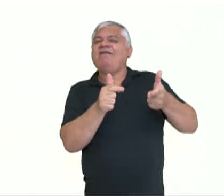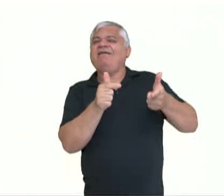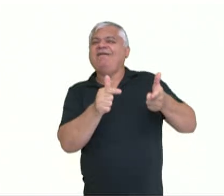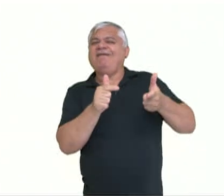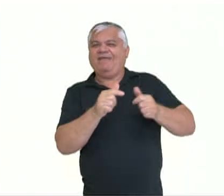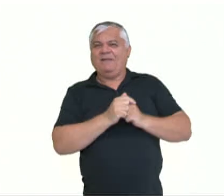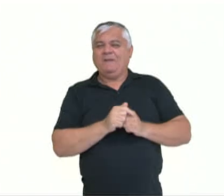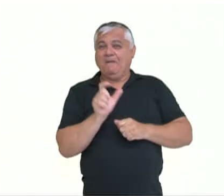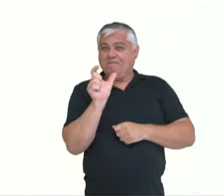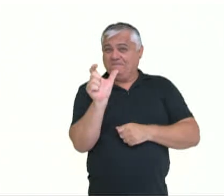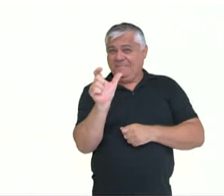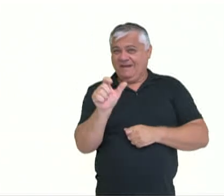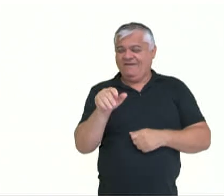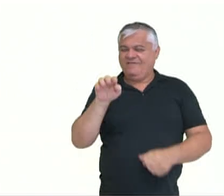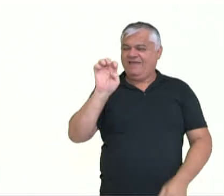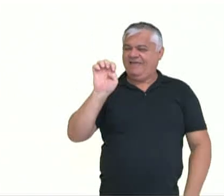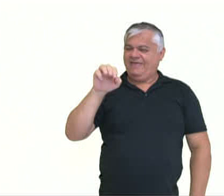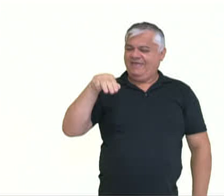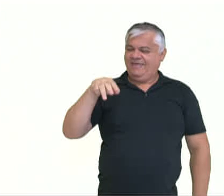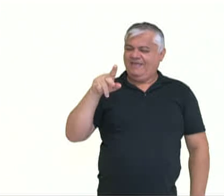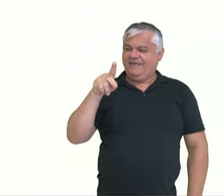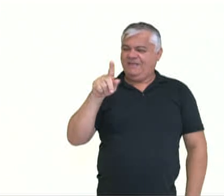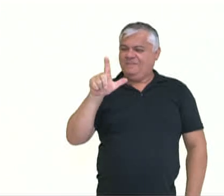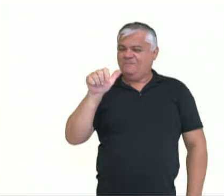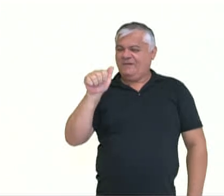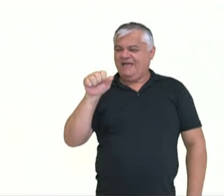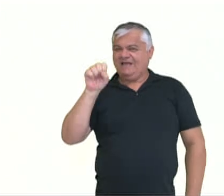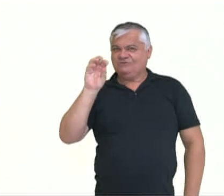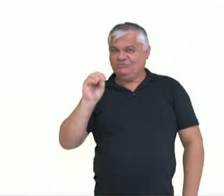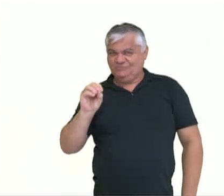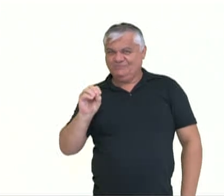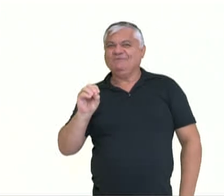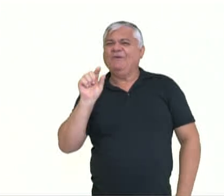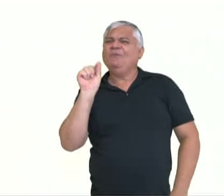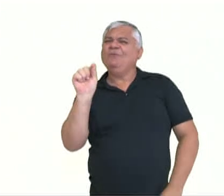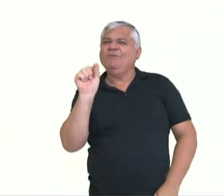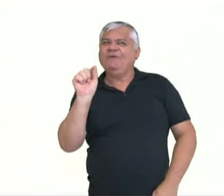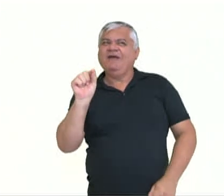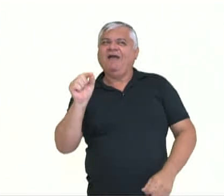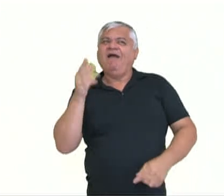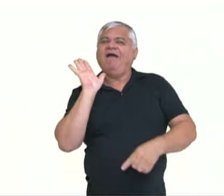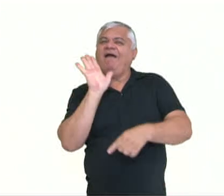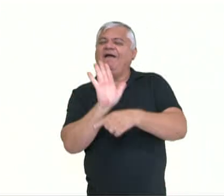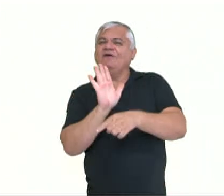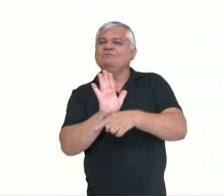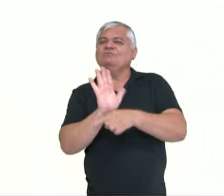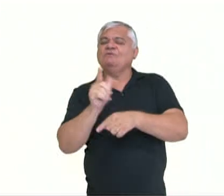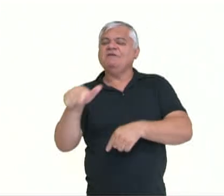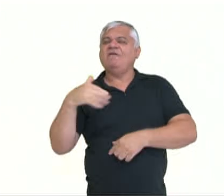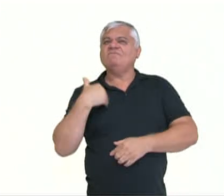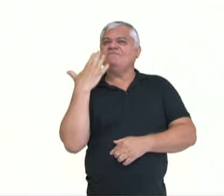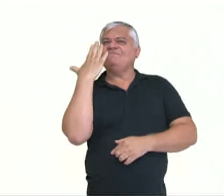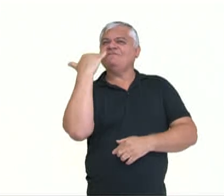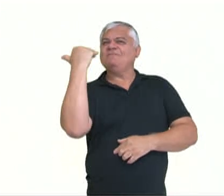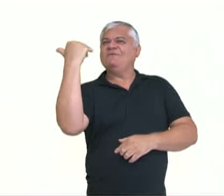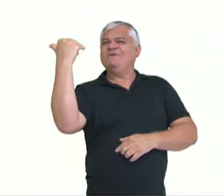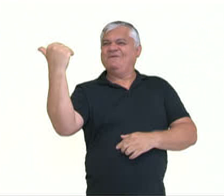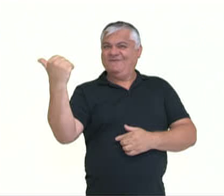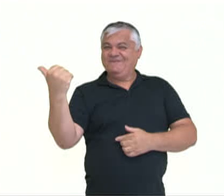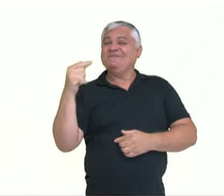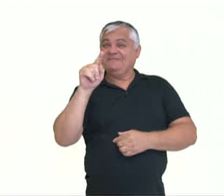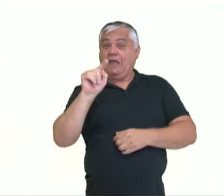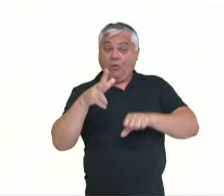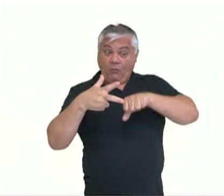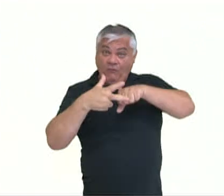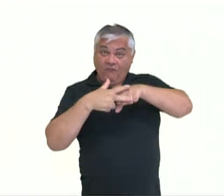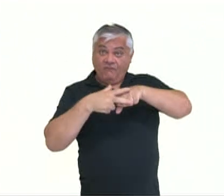vocábulo emplasto Brás Cubas, que na visão dele o ajudaria a obter sucesso. A forma verbal no